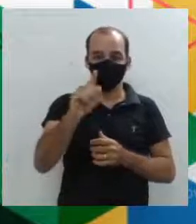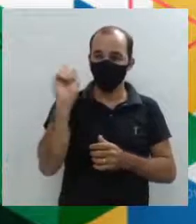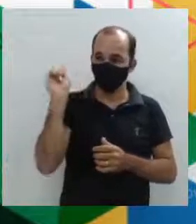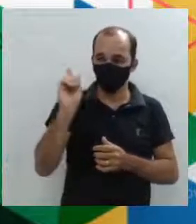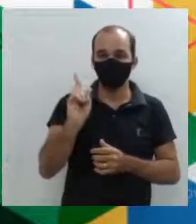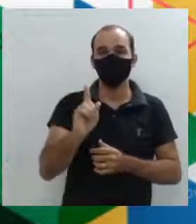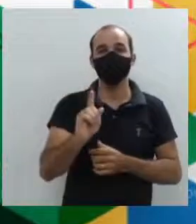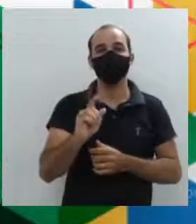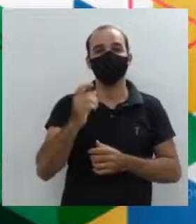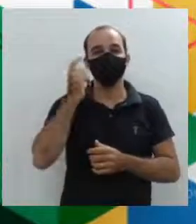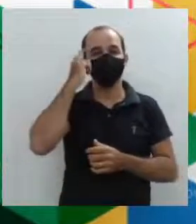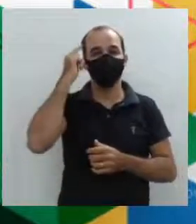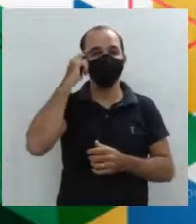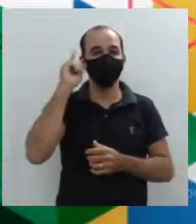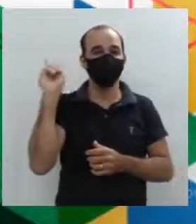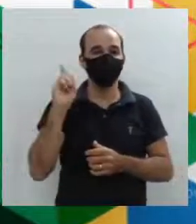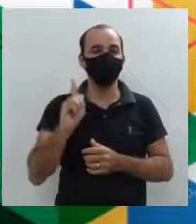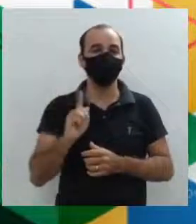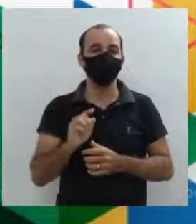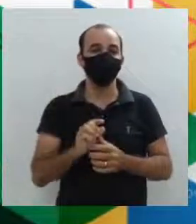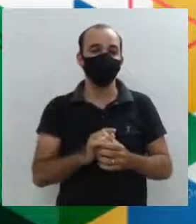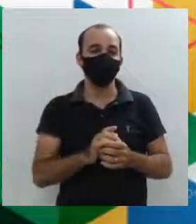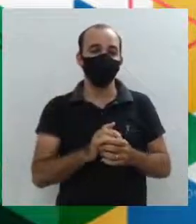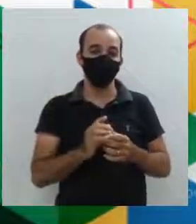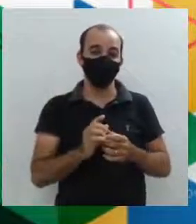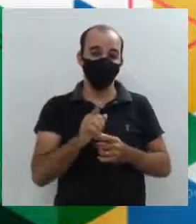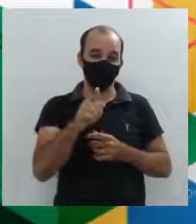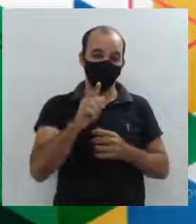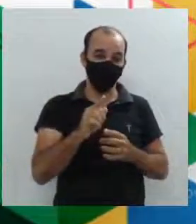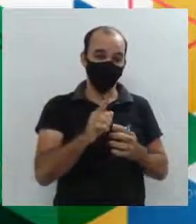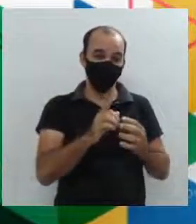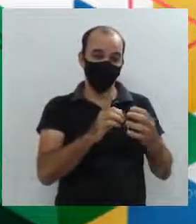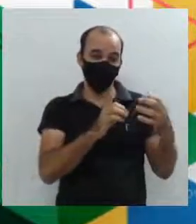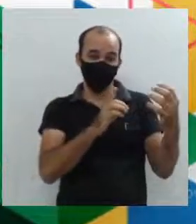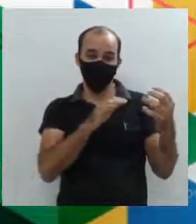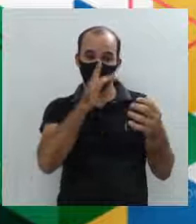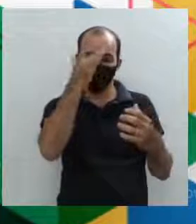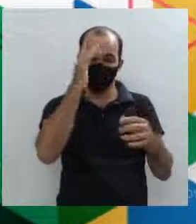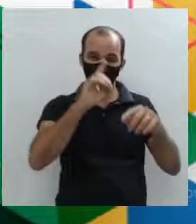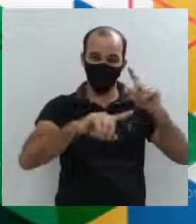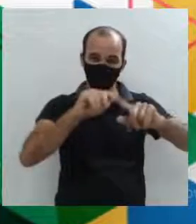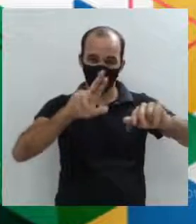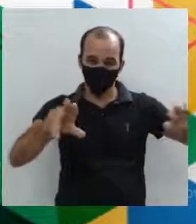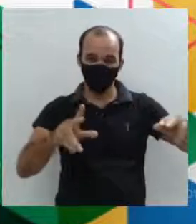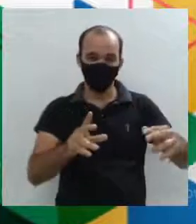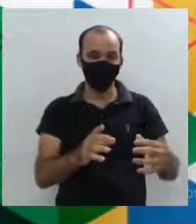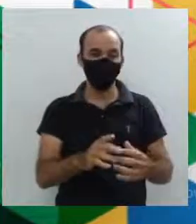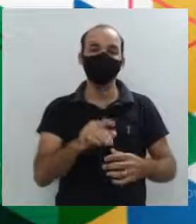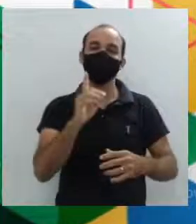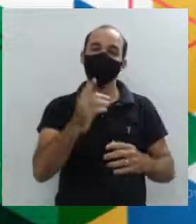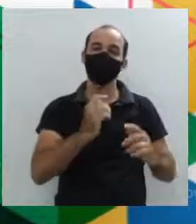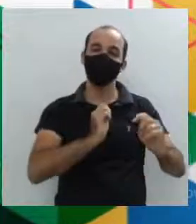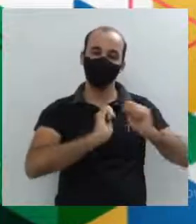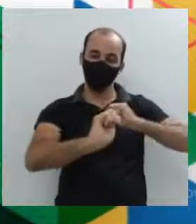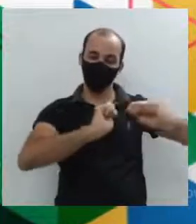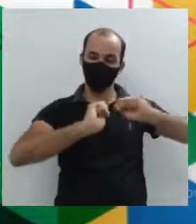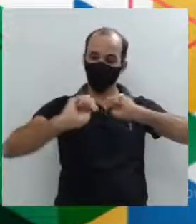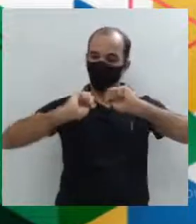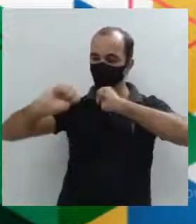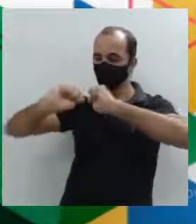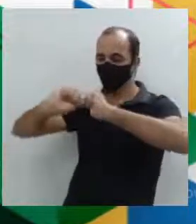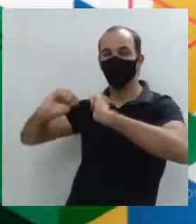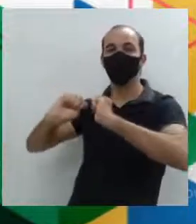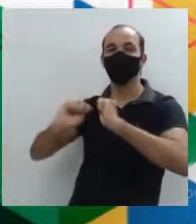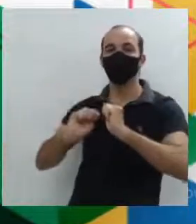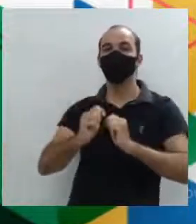nós o controlarmos, passam a ser agora o controlador da nossa vida. E esse é o grande objetivo da indústria cultural,